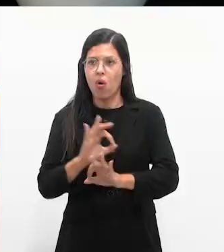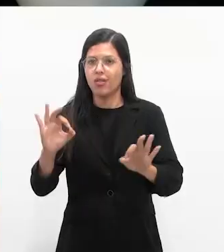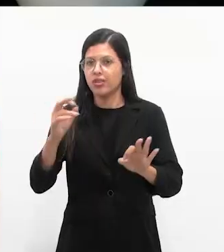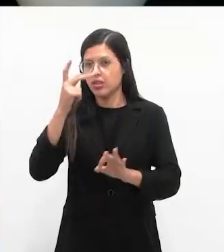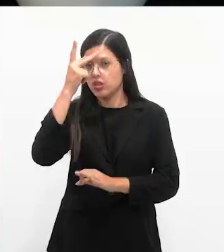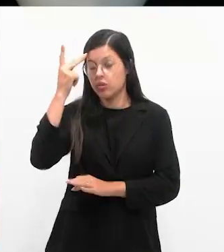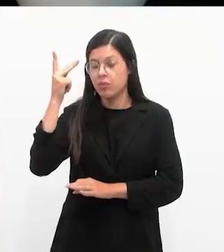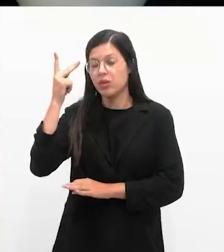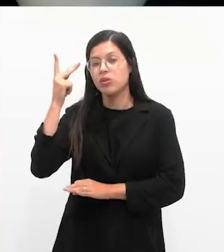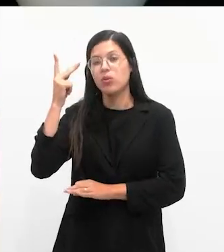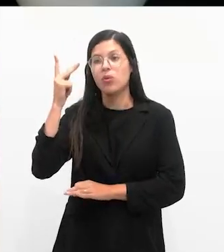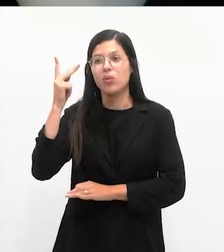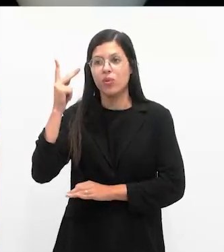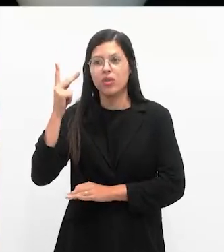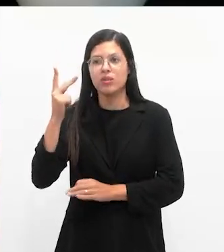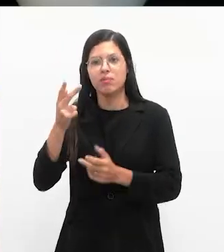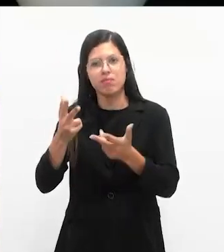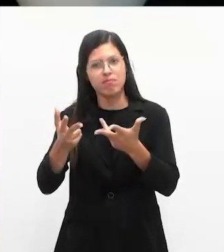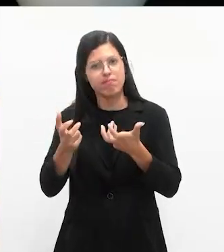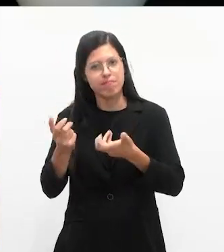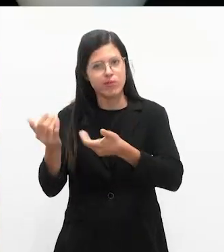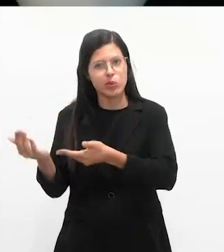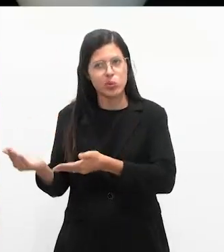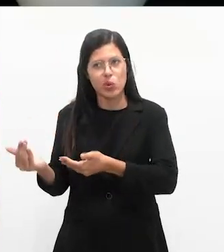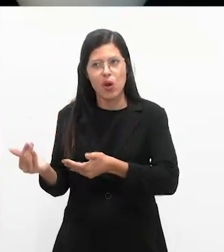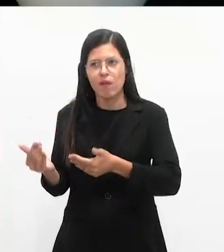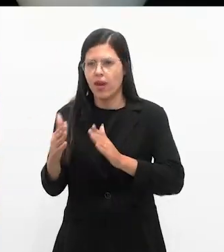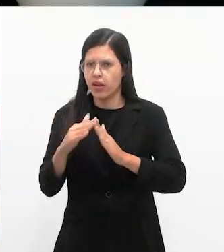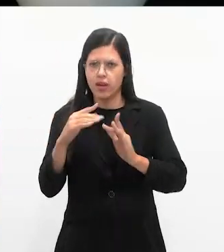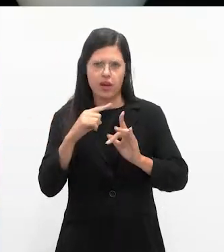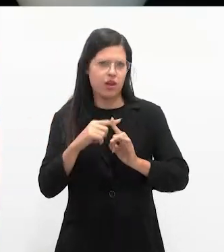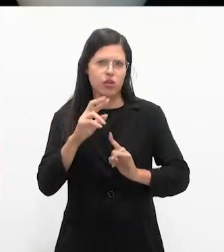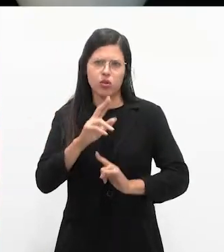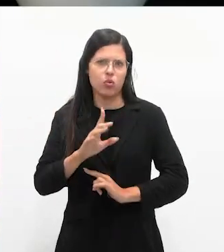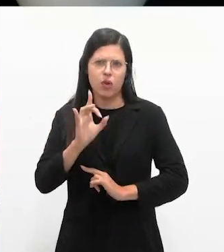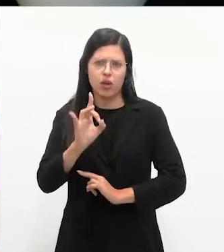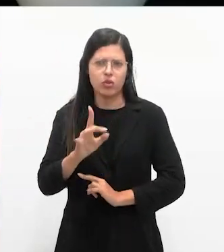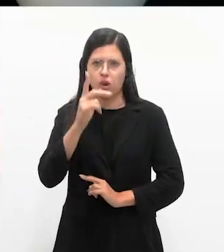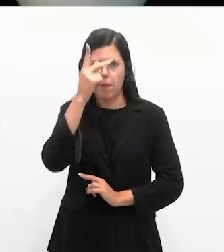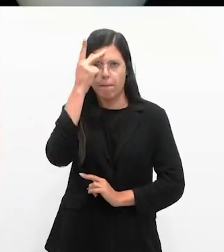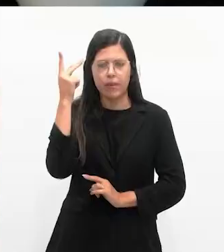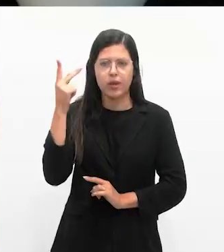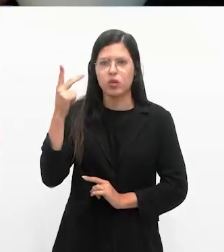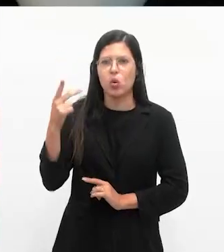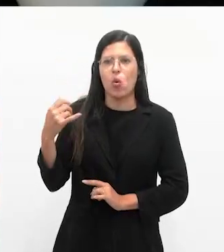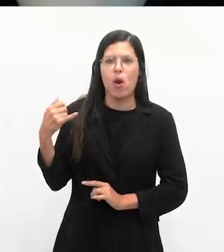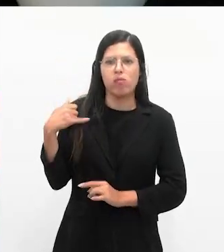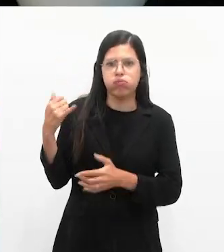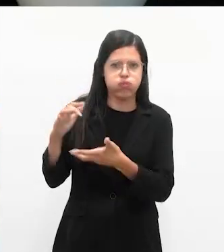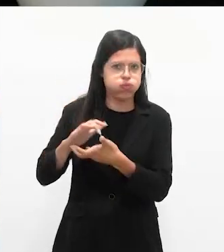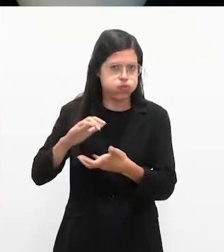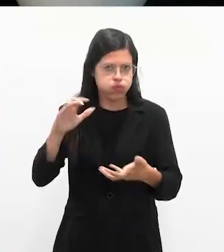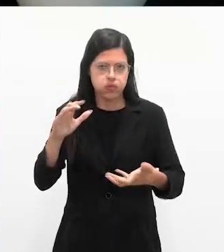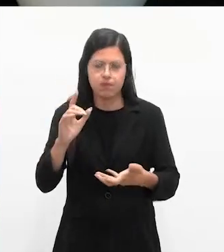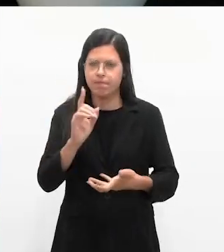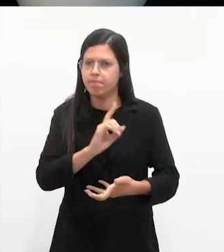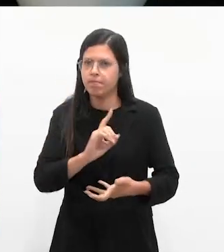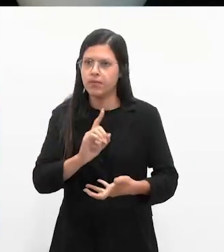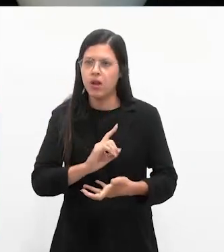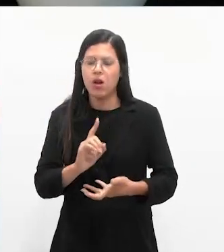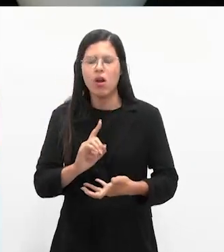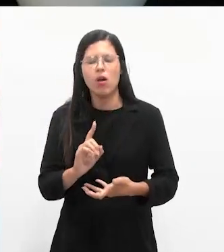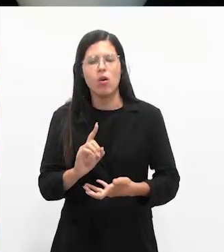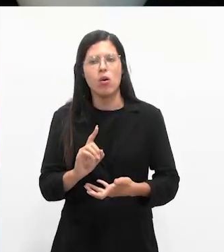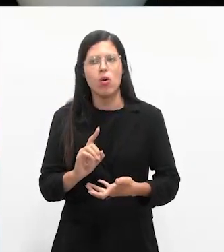que as pessoas possam ver que os jovens, a igreja não é feita só de pessoas da terceira idade ou